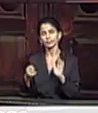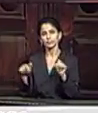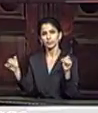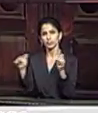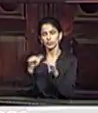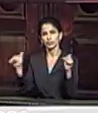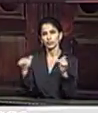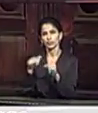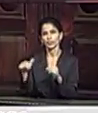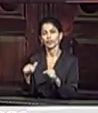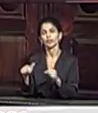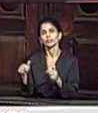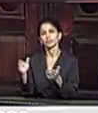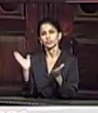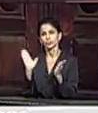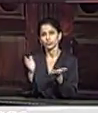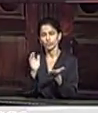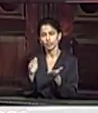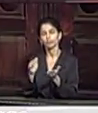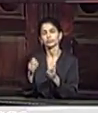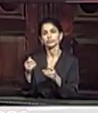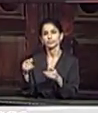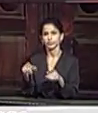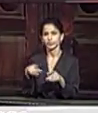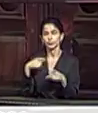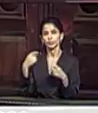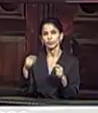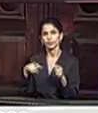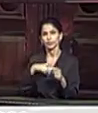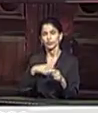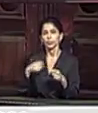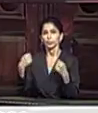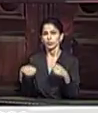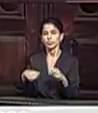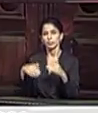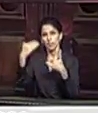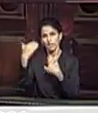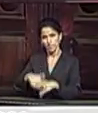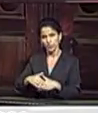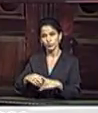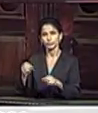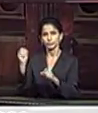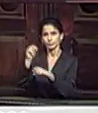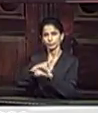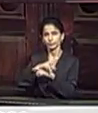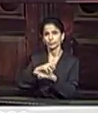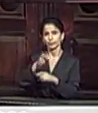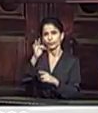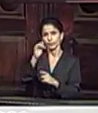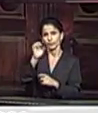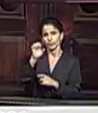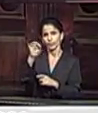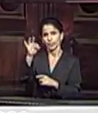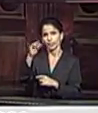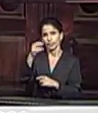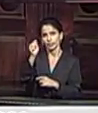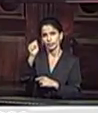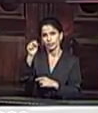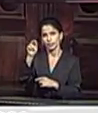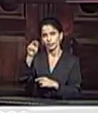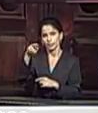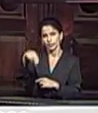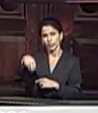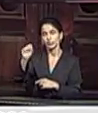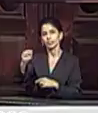que certamente já foi feito e levantou. É preciso fazer concurso público para a AGETRANSP. É preciso valorizar